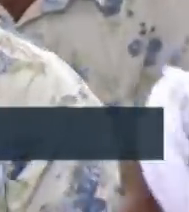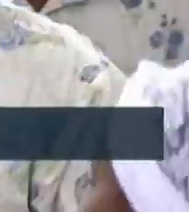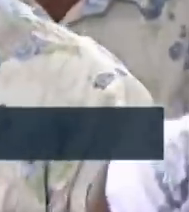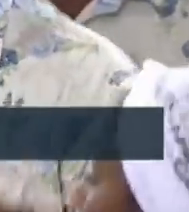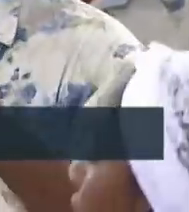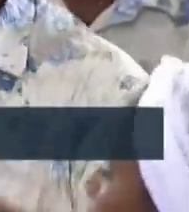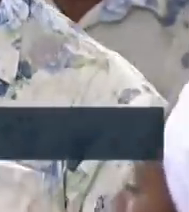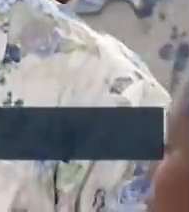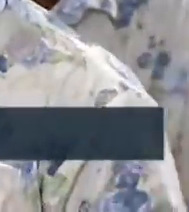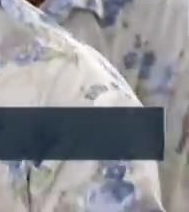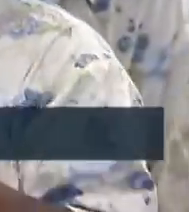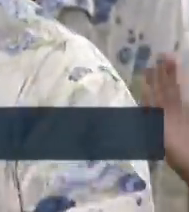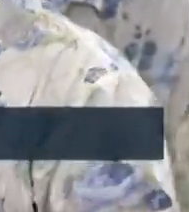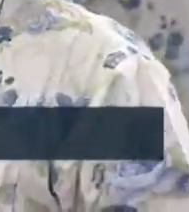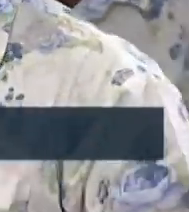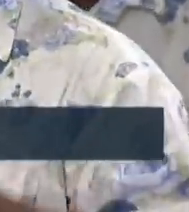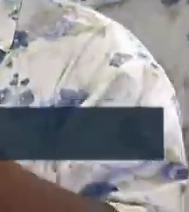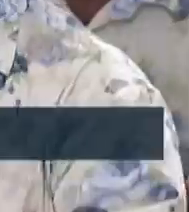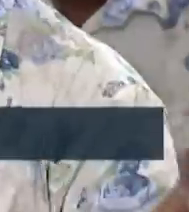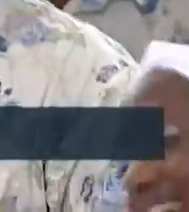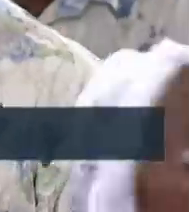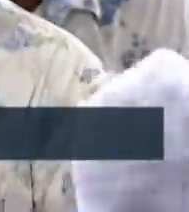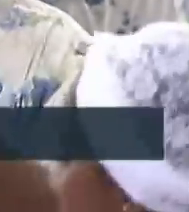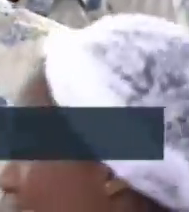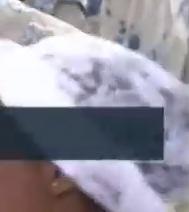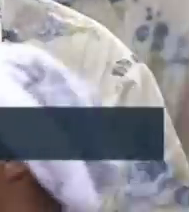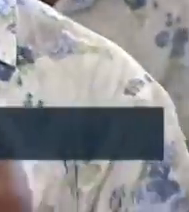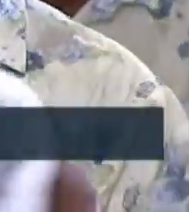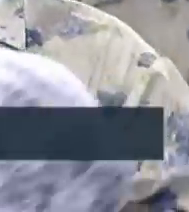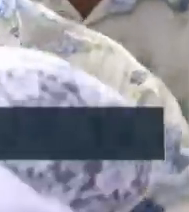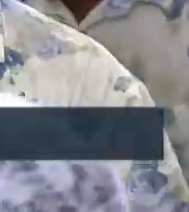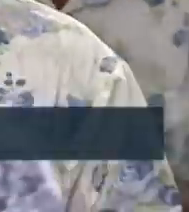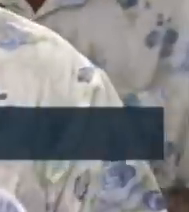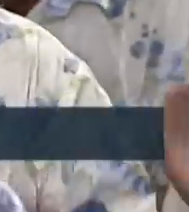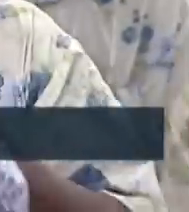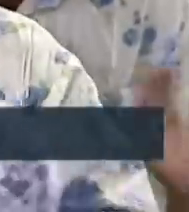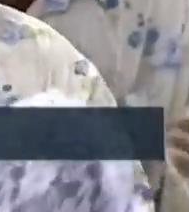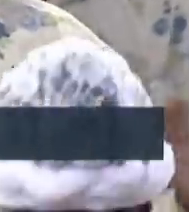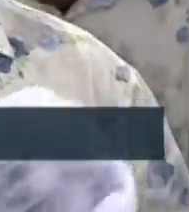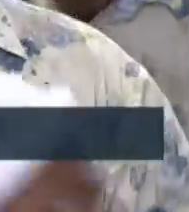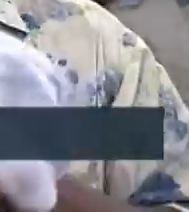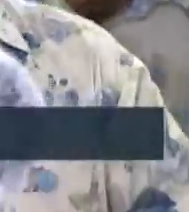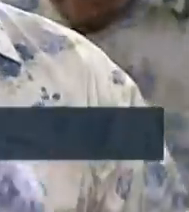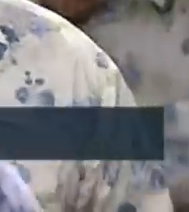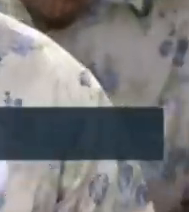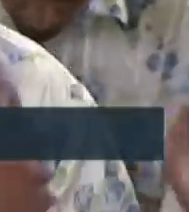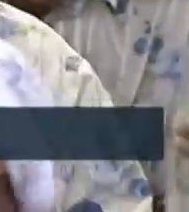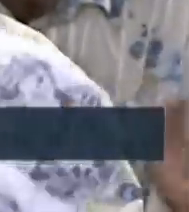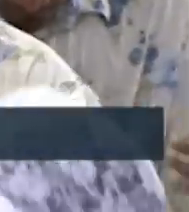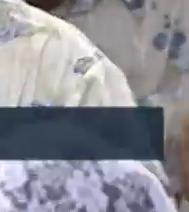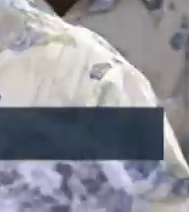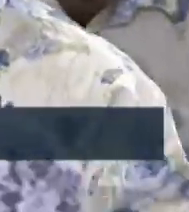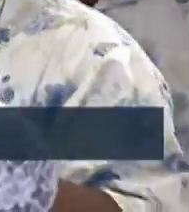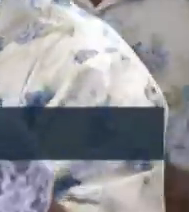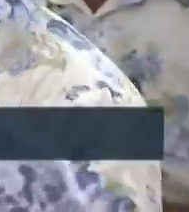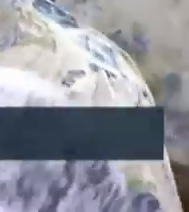ba e baia baia ba ba baia baia baia